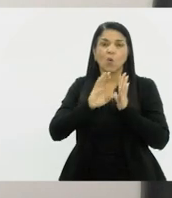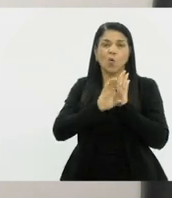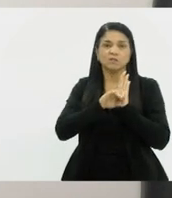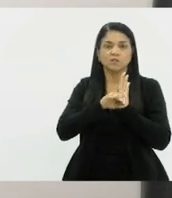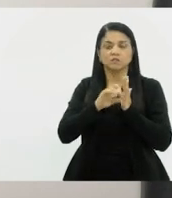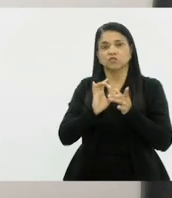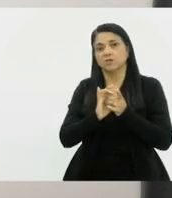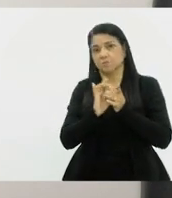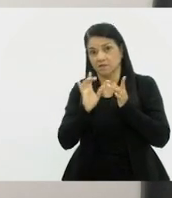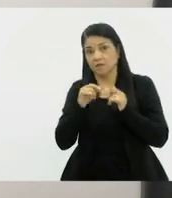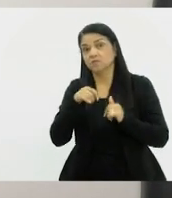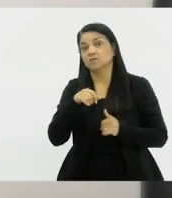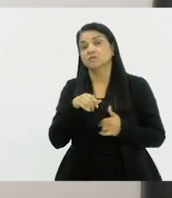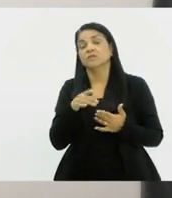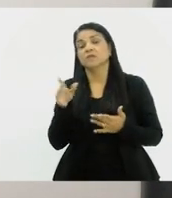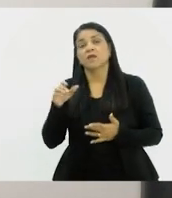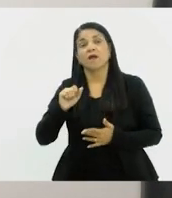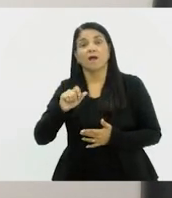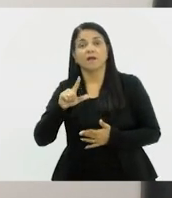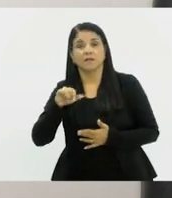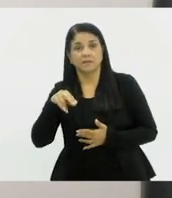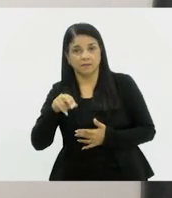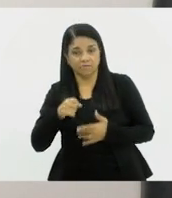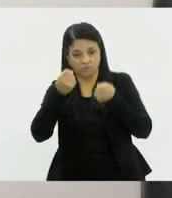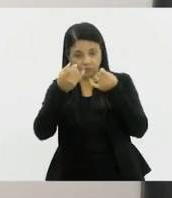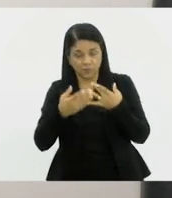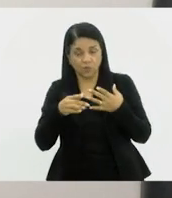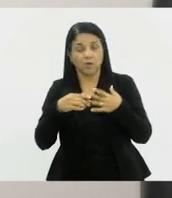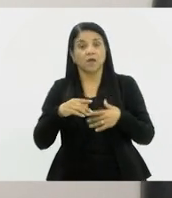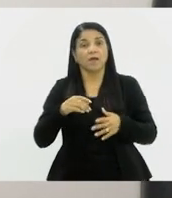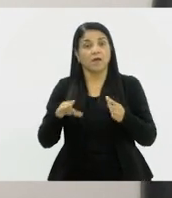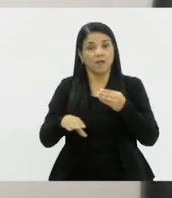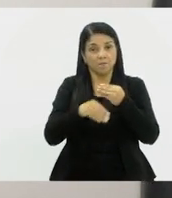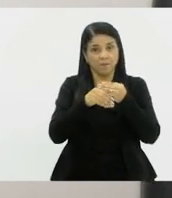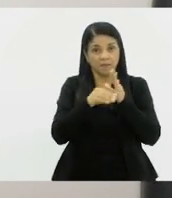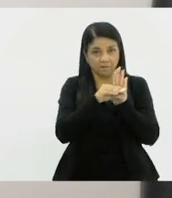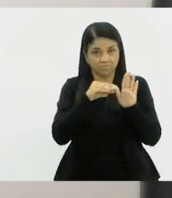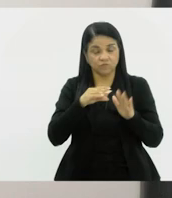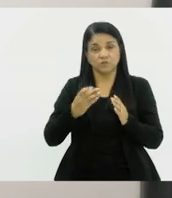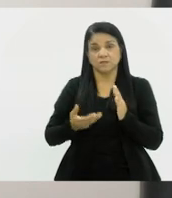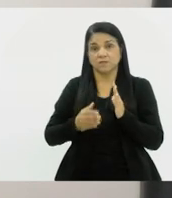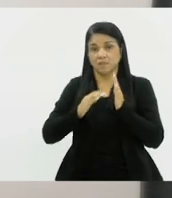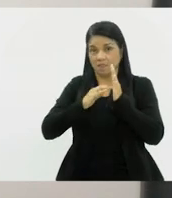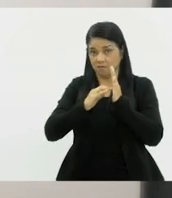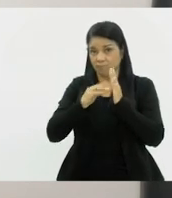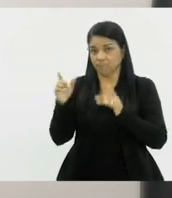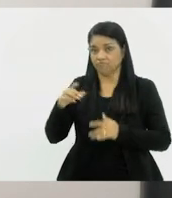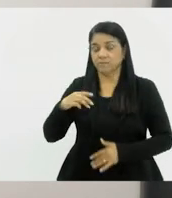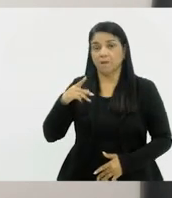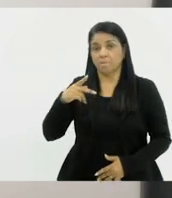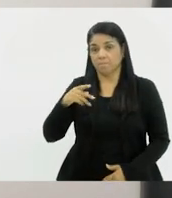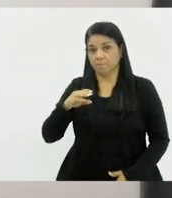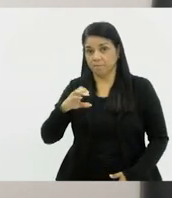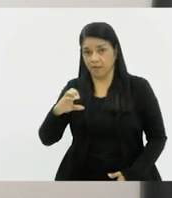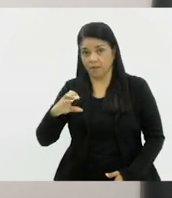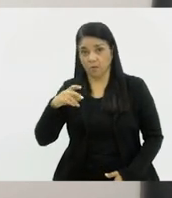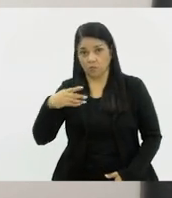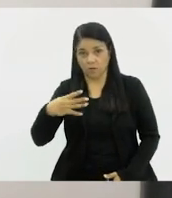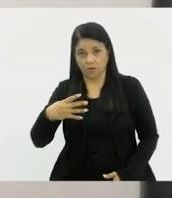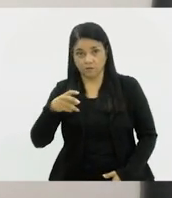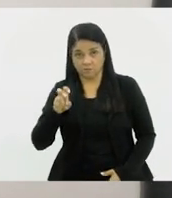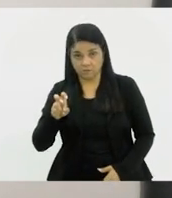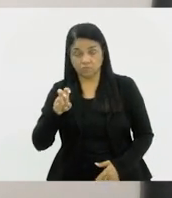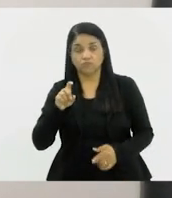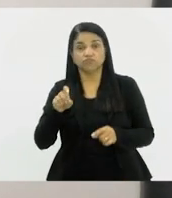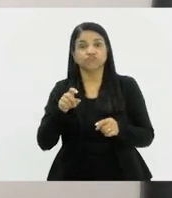porque a Inclusive a emenda que foi apresentada a PEC 45 no senado ela coloca como alternativa eh né de